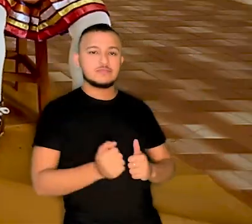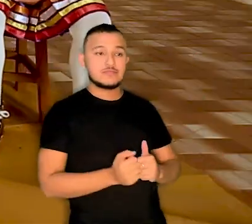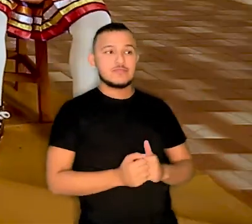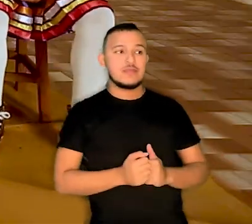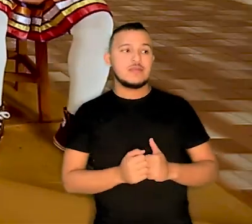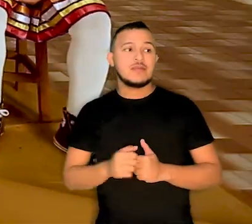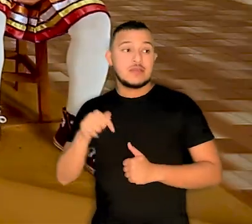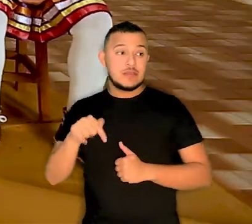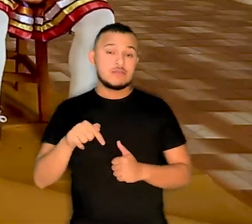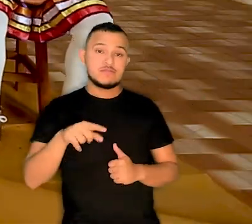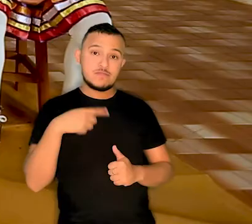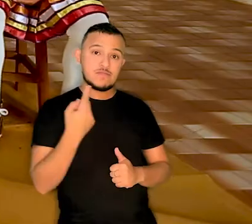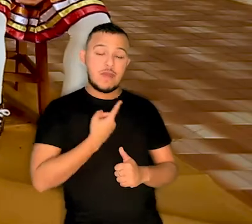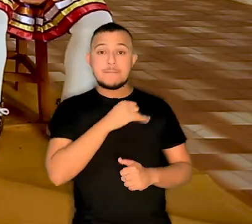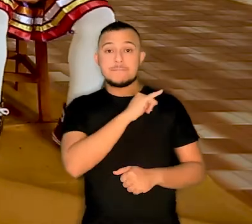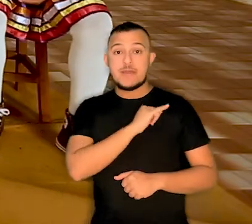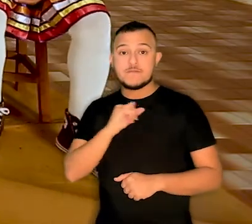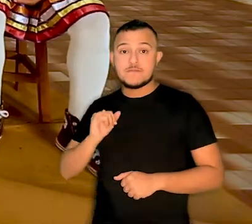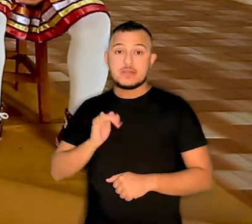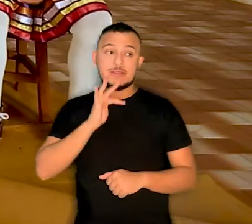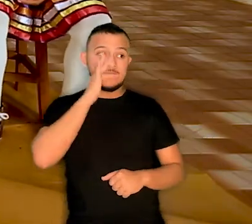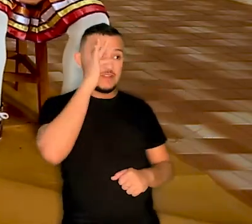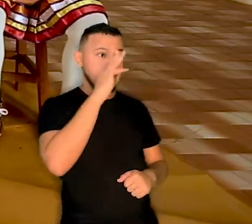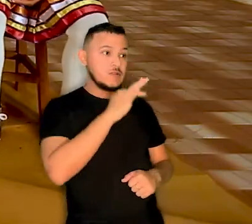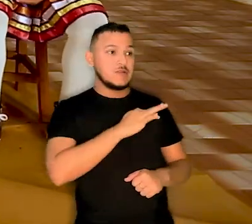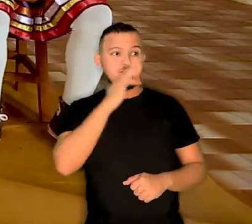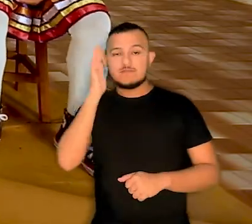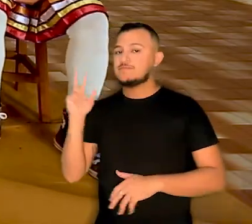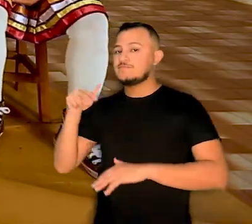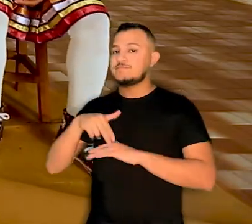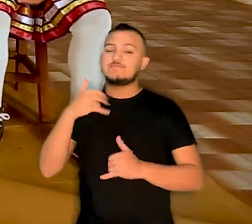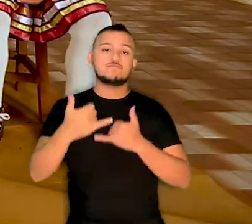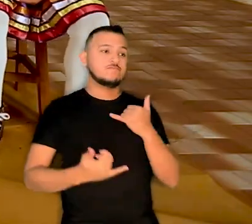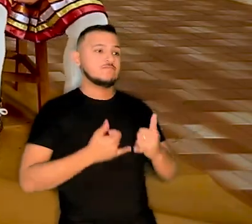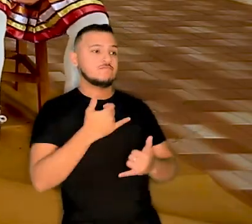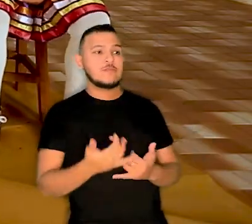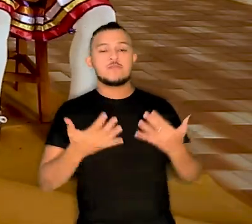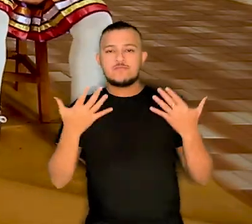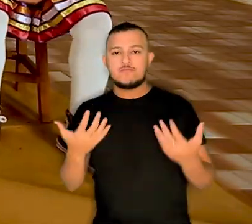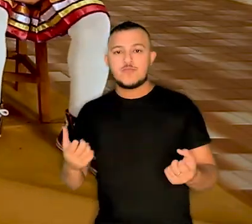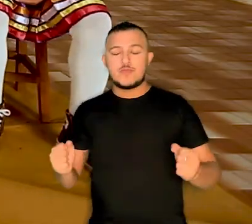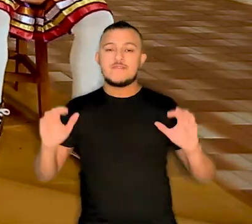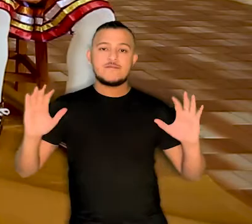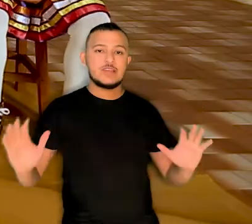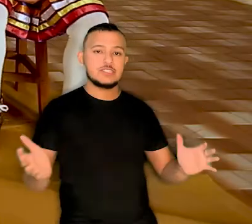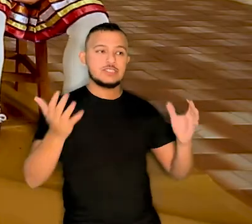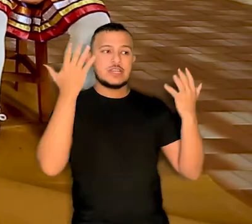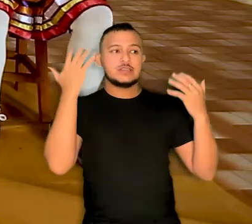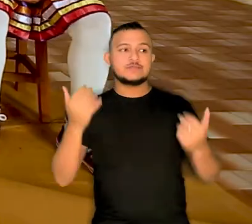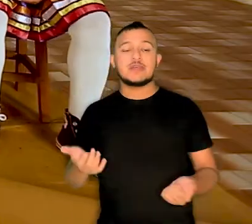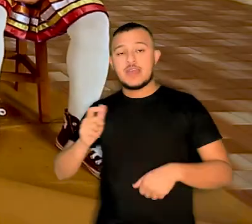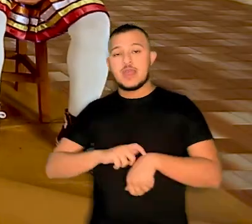Nosso reinado seja perfumado a todos. É ficado com amor, nós viemos celebrar. Chegou